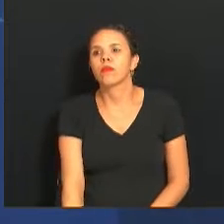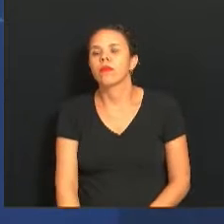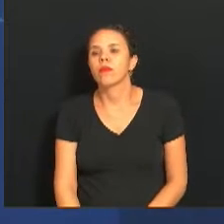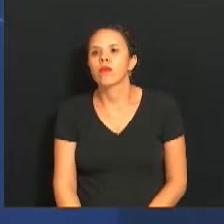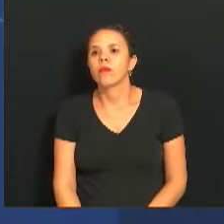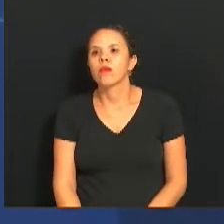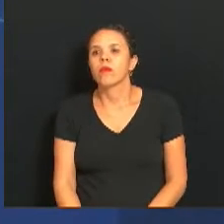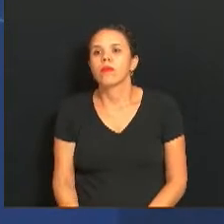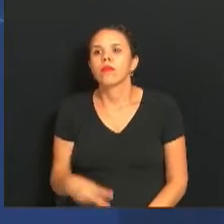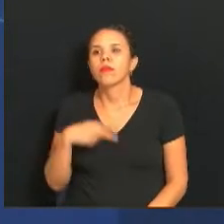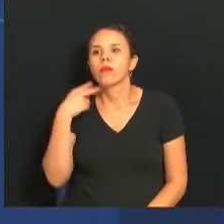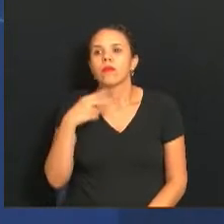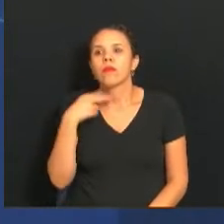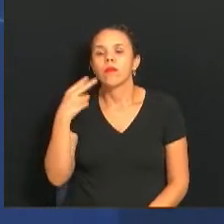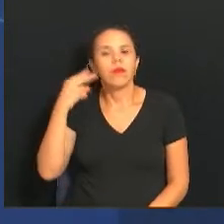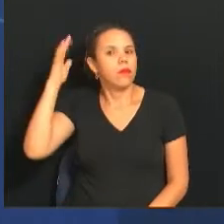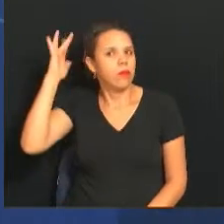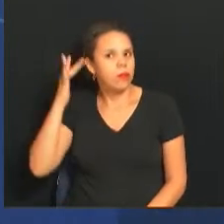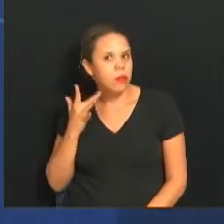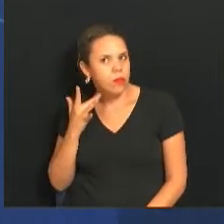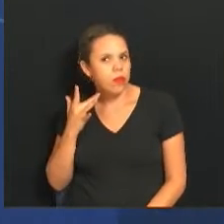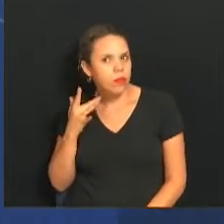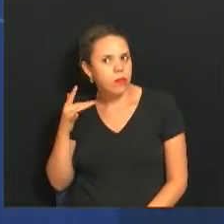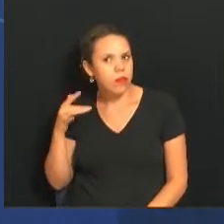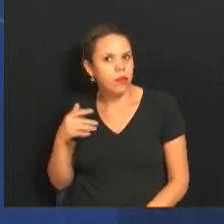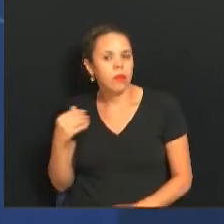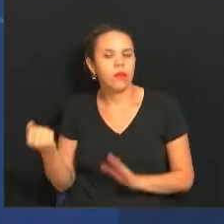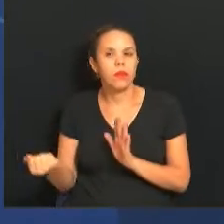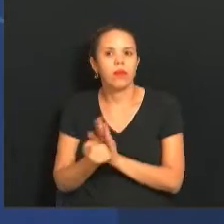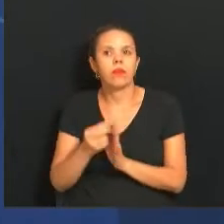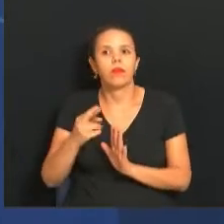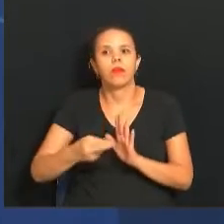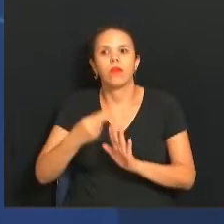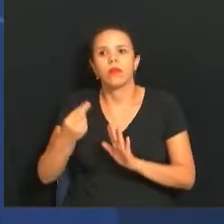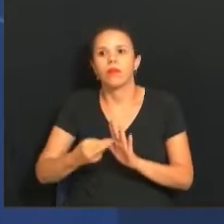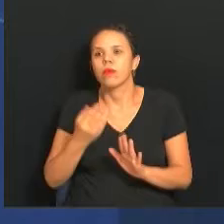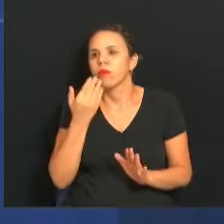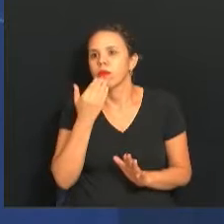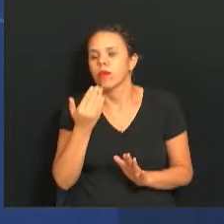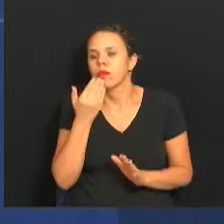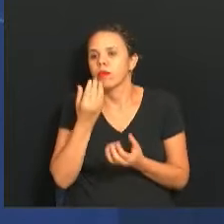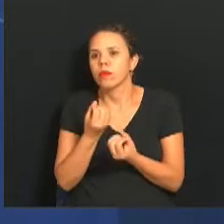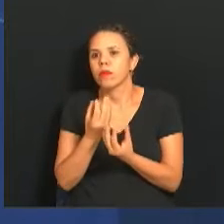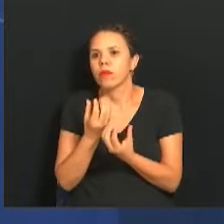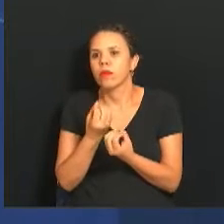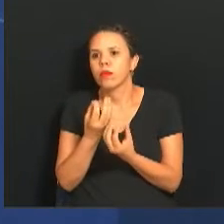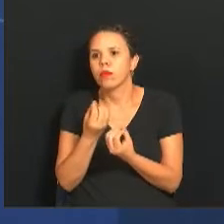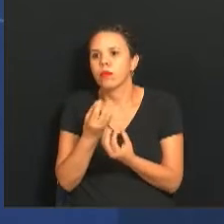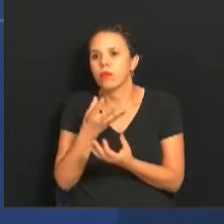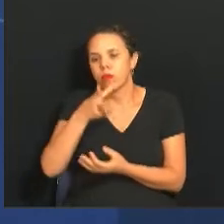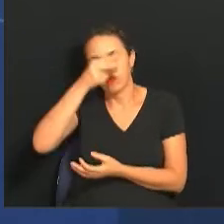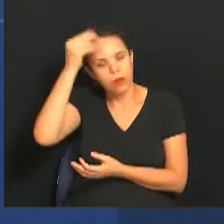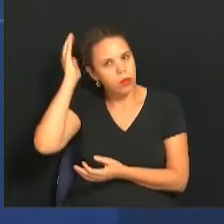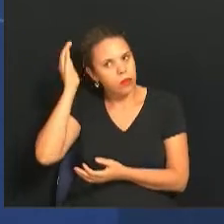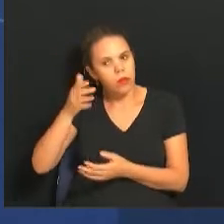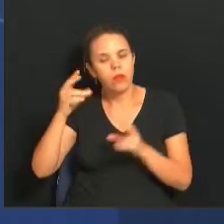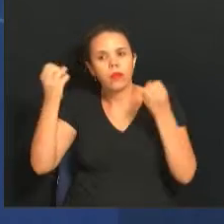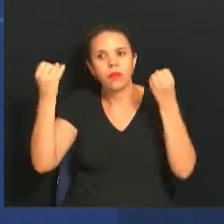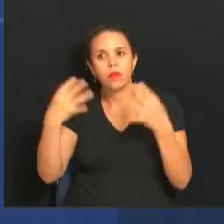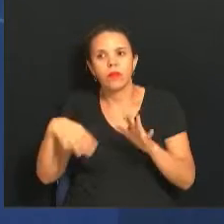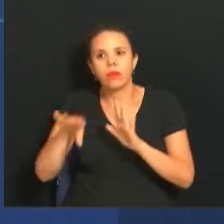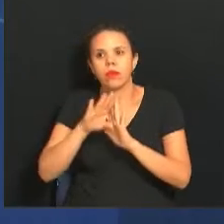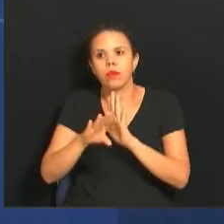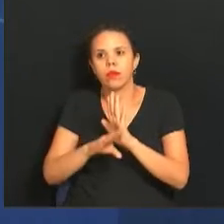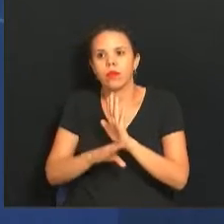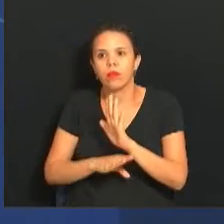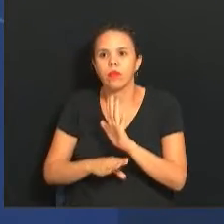A vereadora Guida Calisto protocolou um requerimento solicitando informações ao prefeito quanto a programas